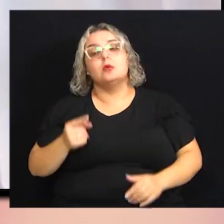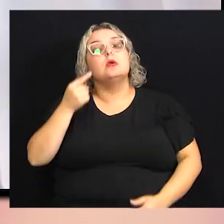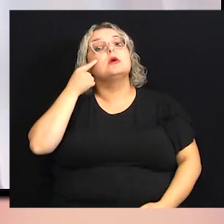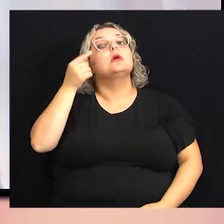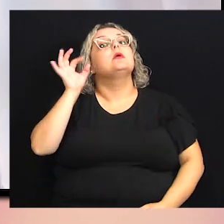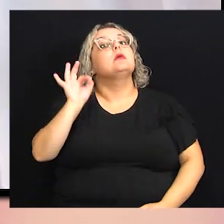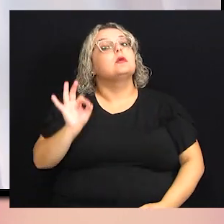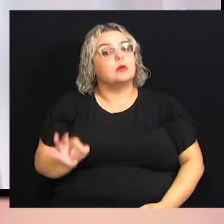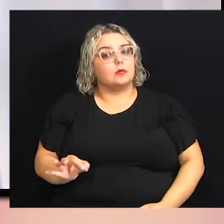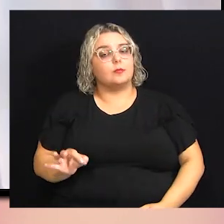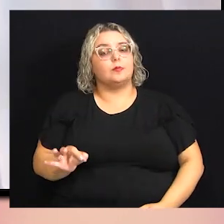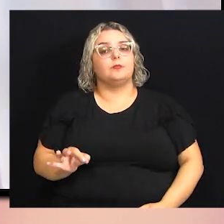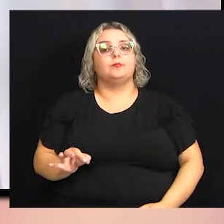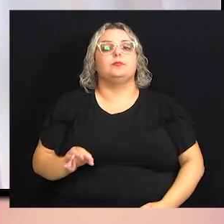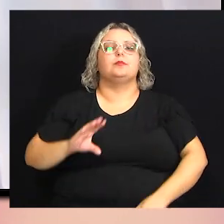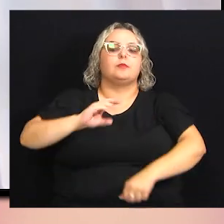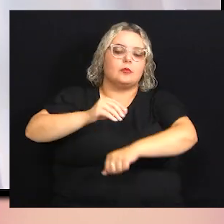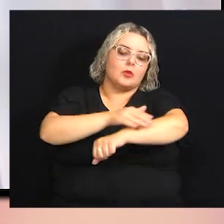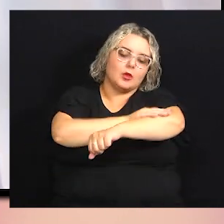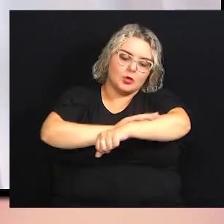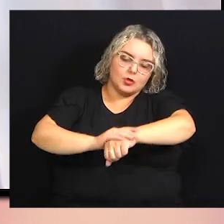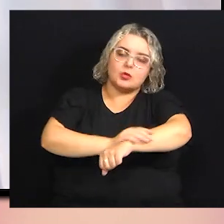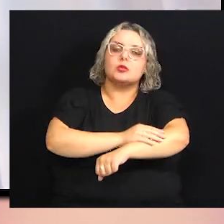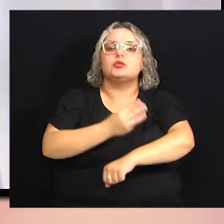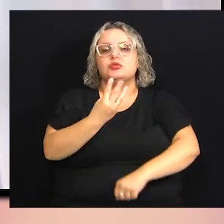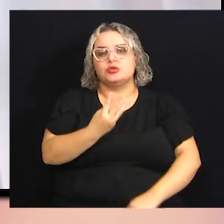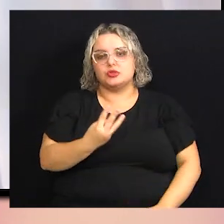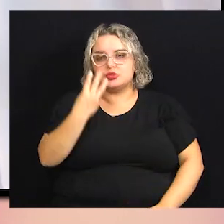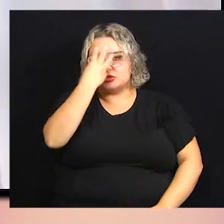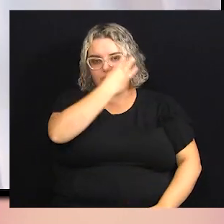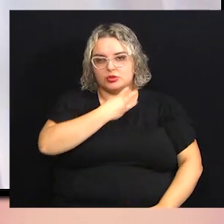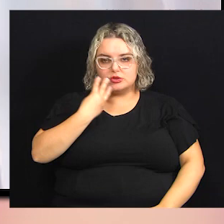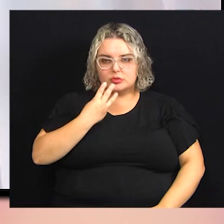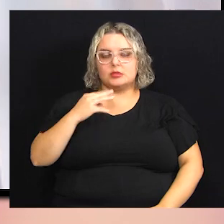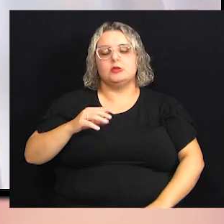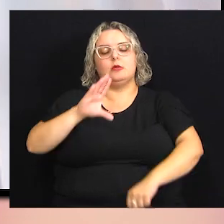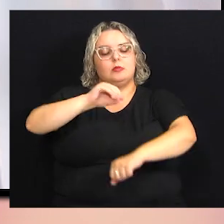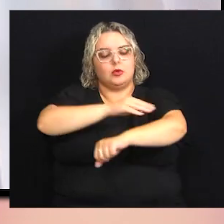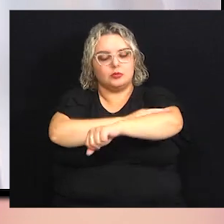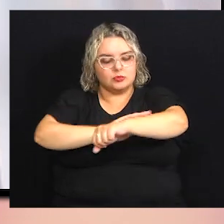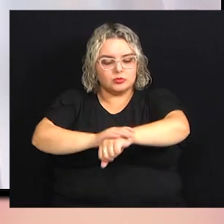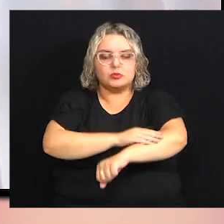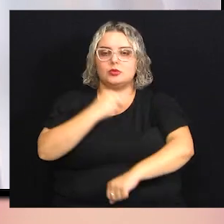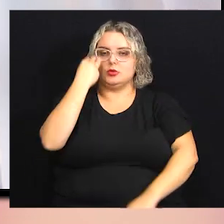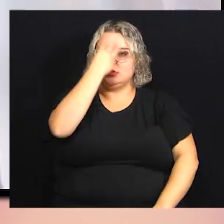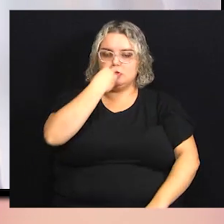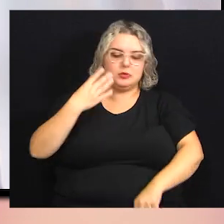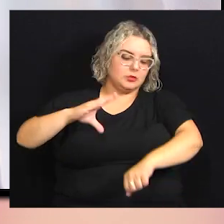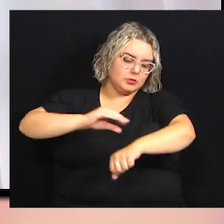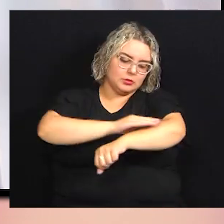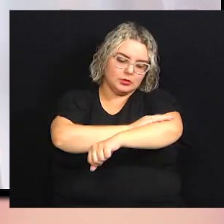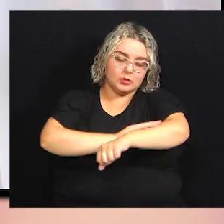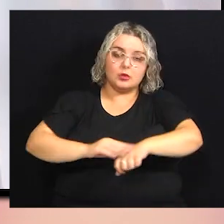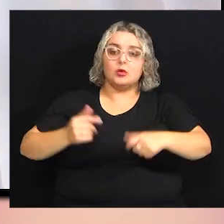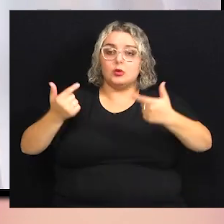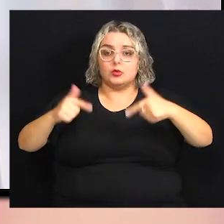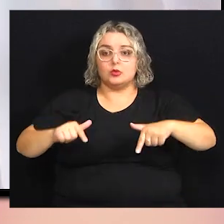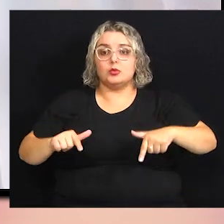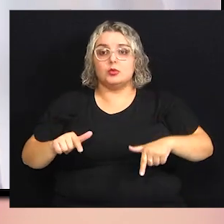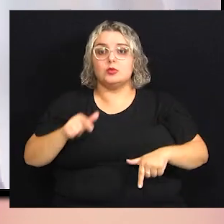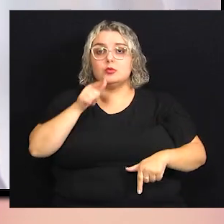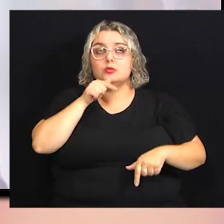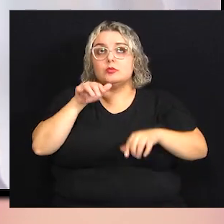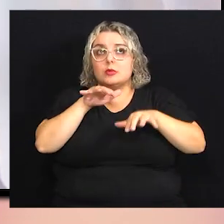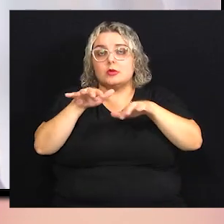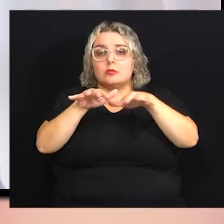inteiro. Então o ideal é que esse protetor ele seja repassado de 3 em 3 horas, pelo menos. Se você é uma pessoa que está num